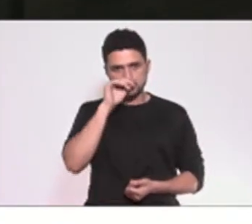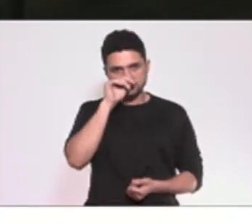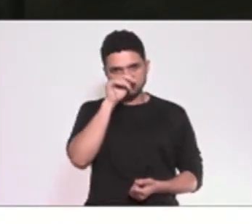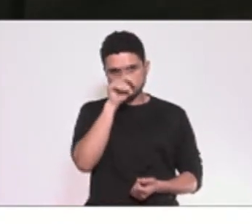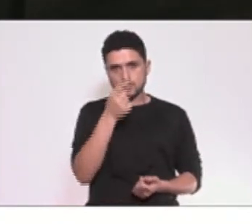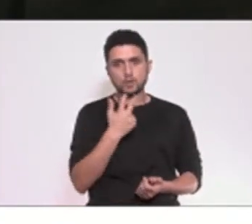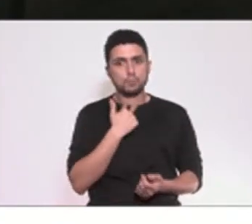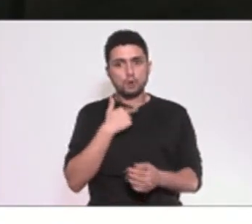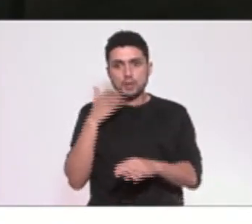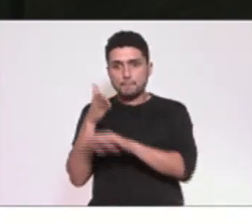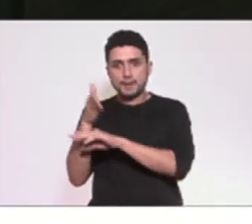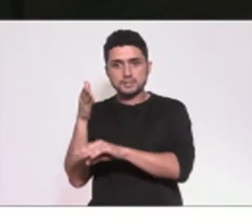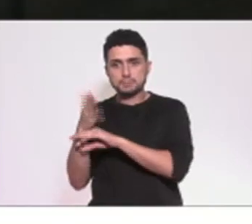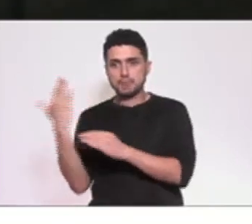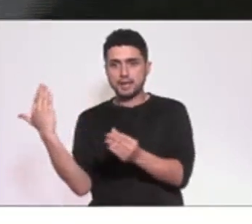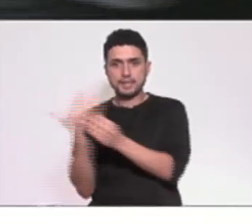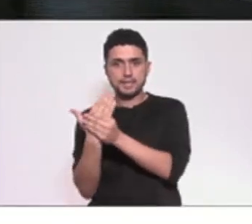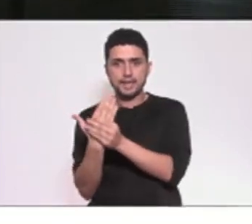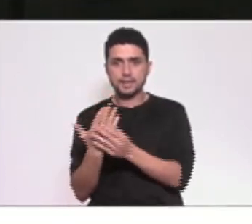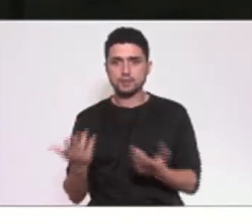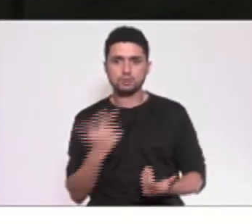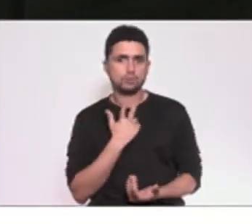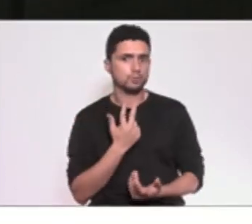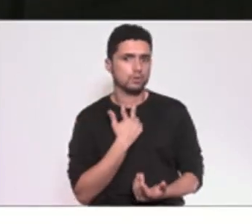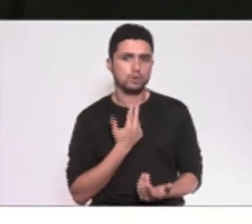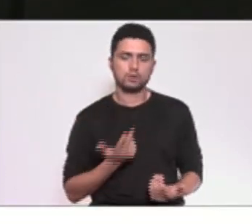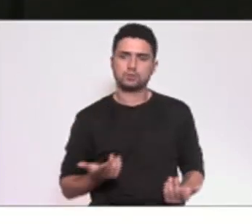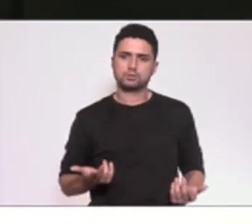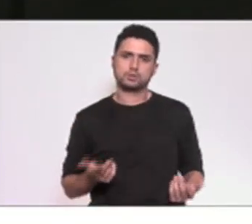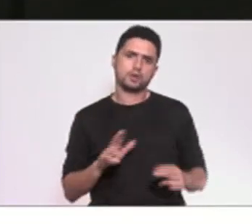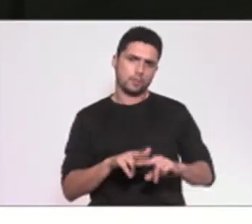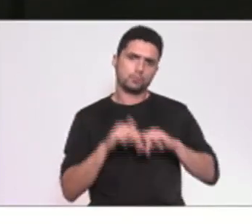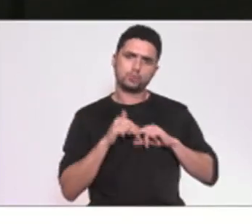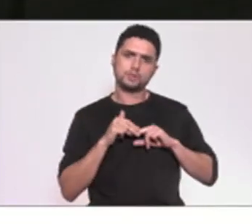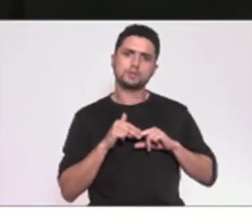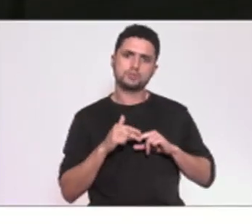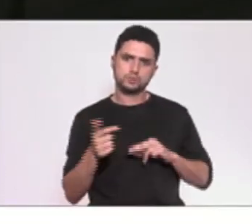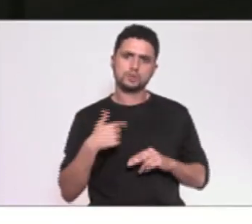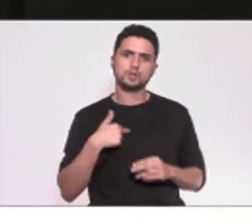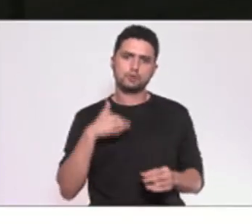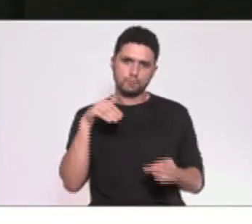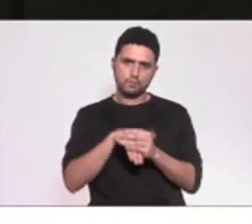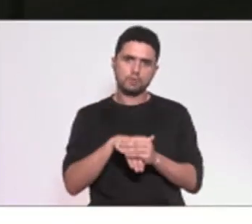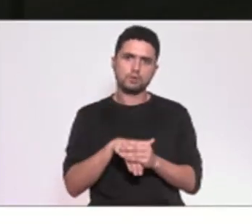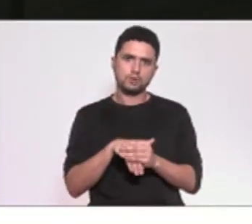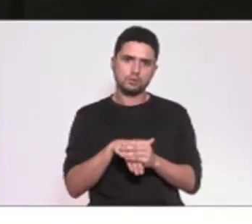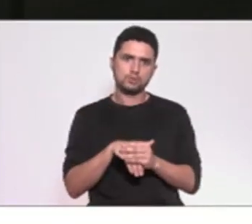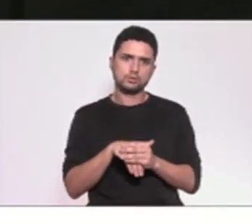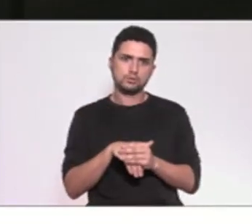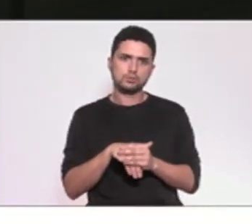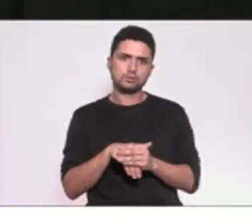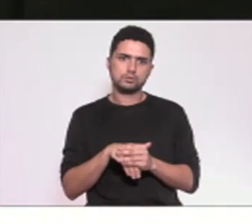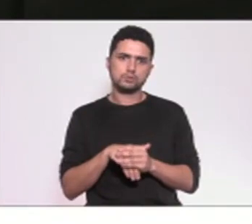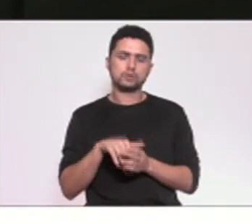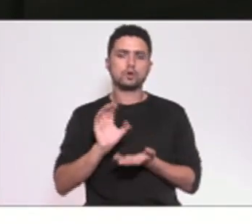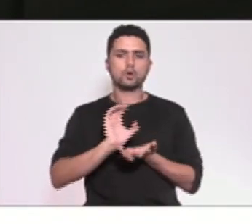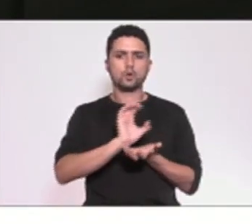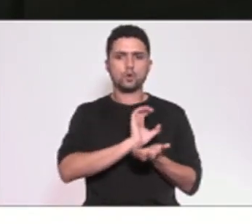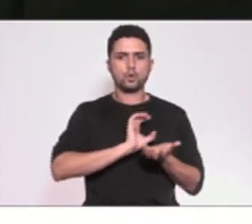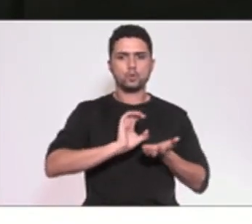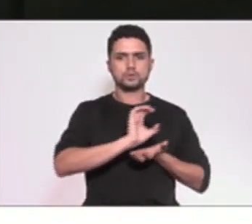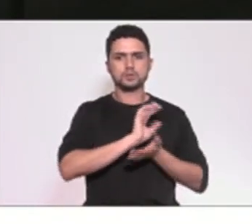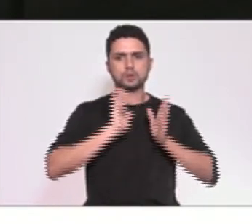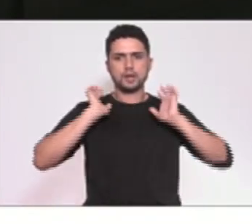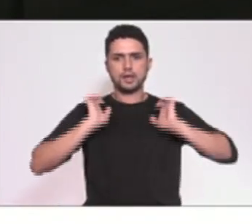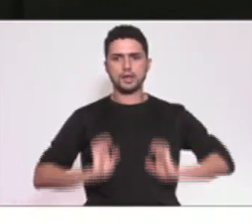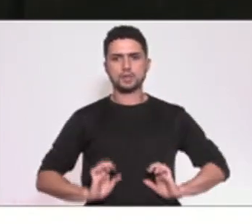nem participar do inquérito. Essas são as razões do voto, presidente. E agora, dando seguimento ao Conselho de Ética, porque quem